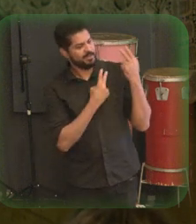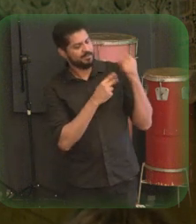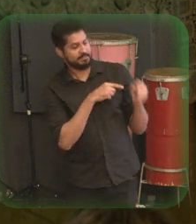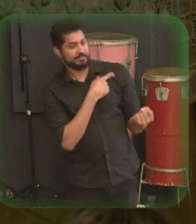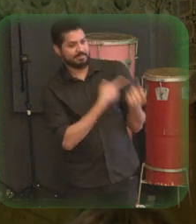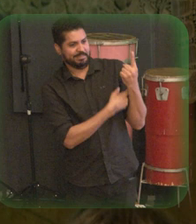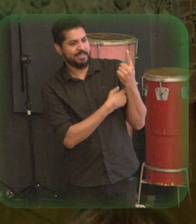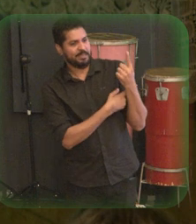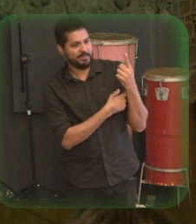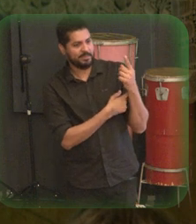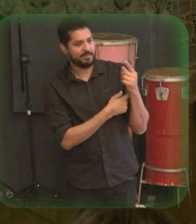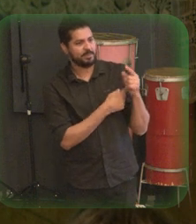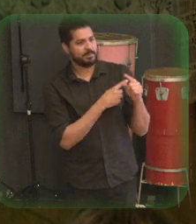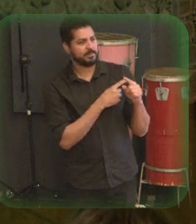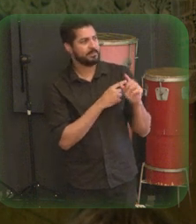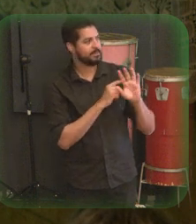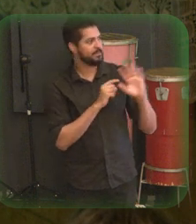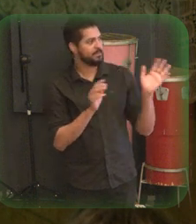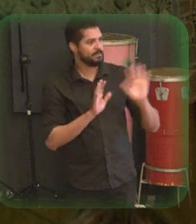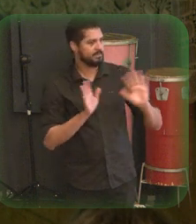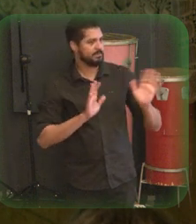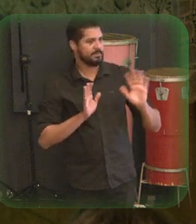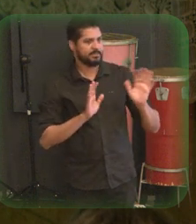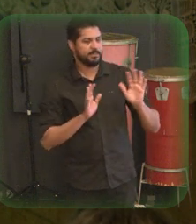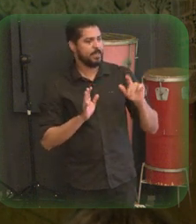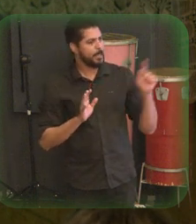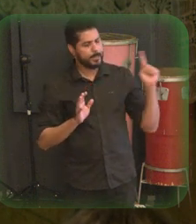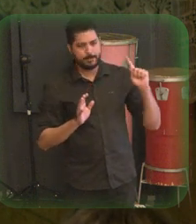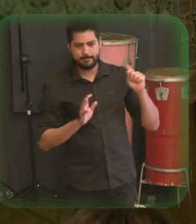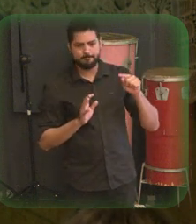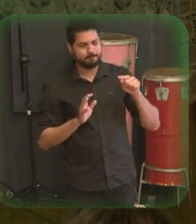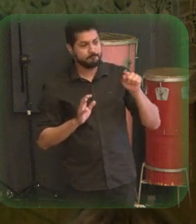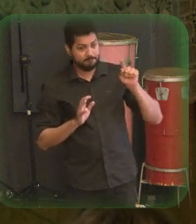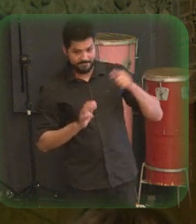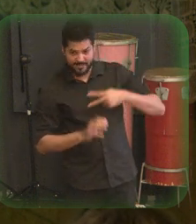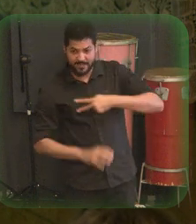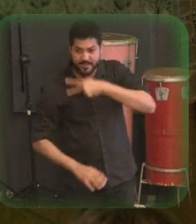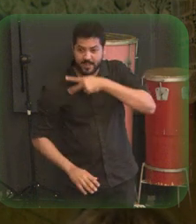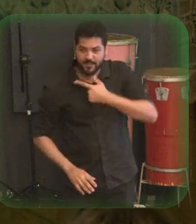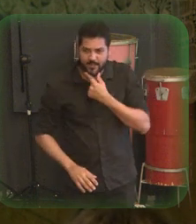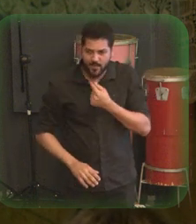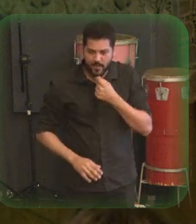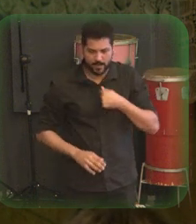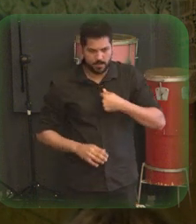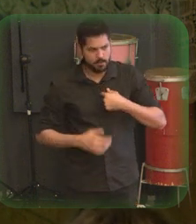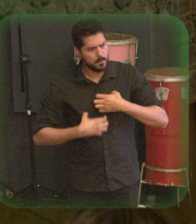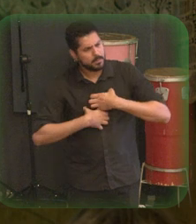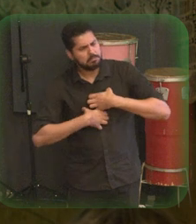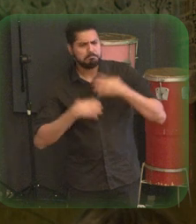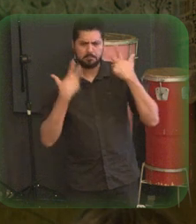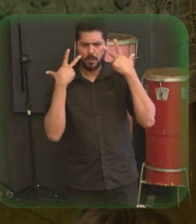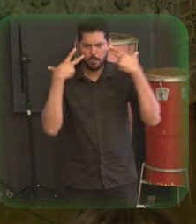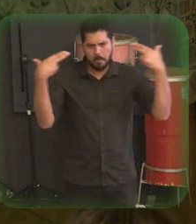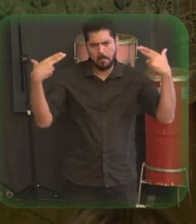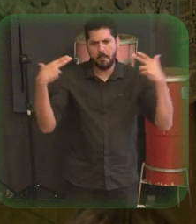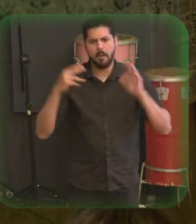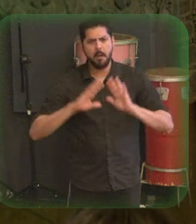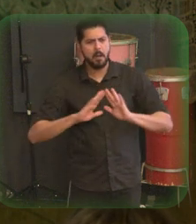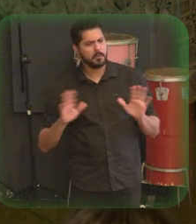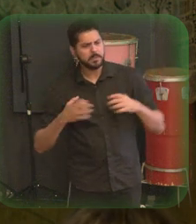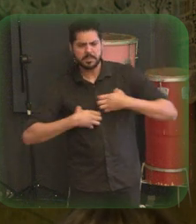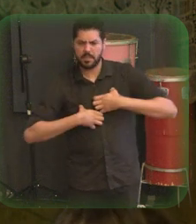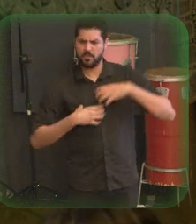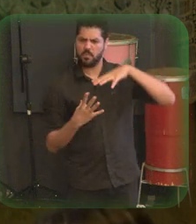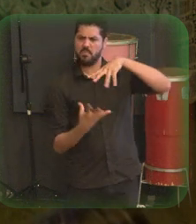pessoa desajustada. Ele não se conformava com aquele mundo que ele vivia, mas ele vivia nesse mundo. Então, o que eu